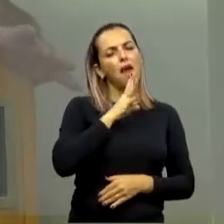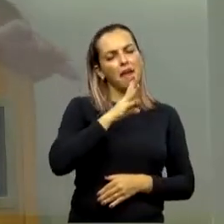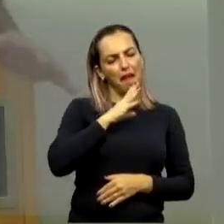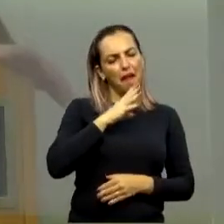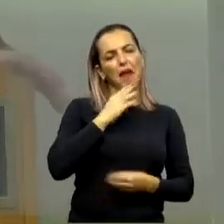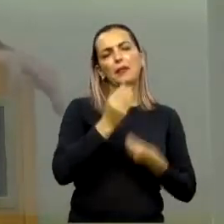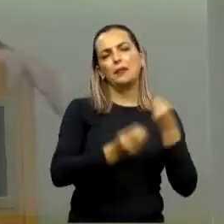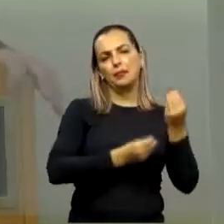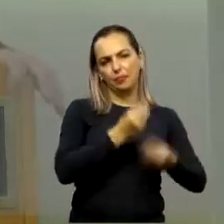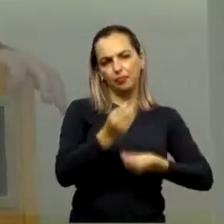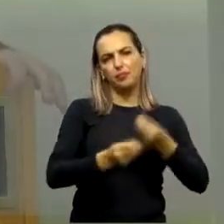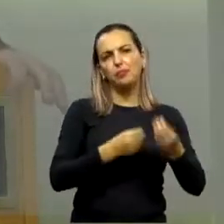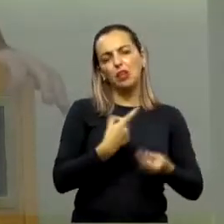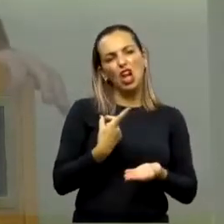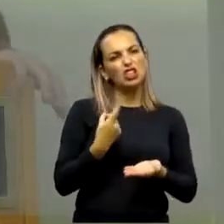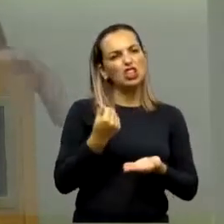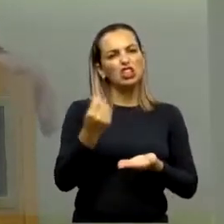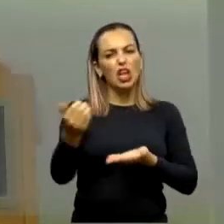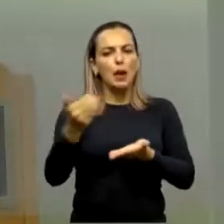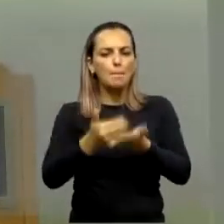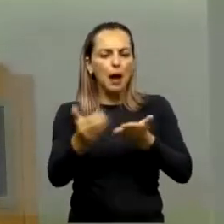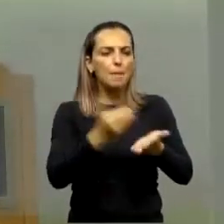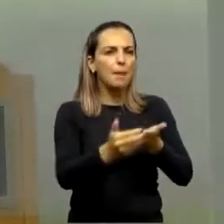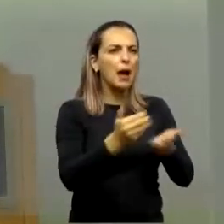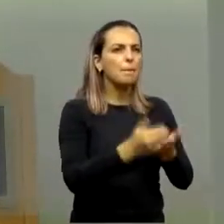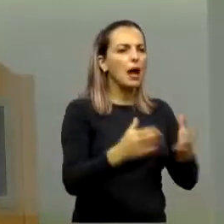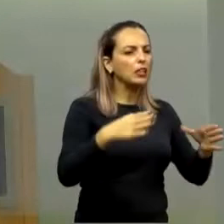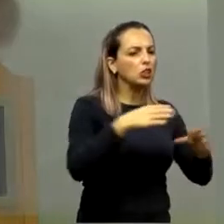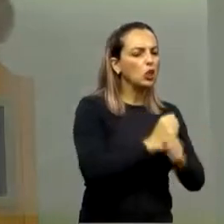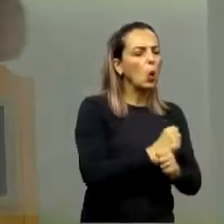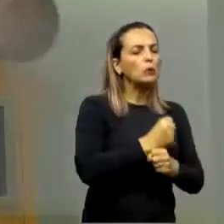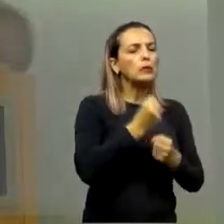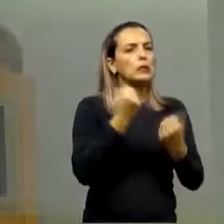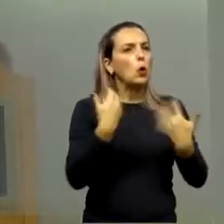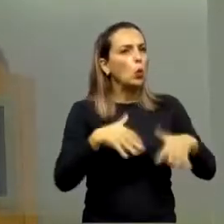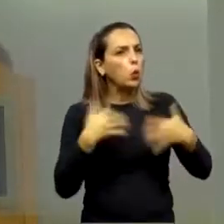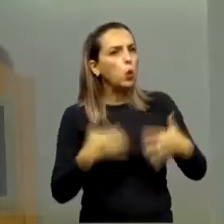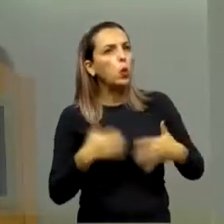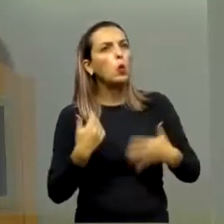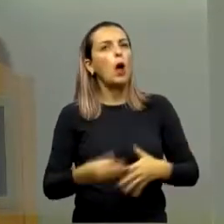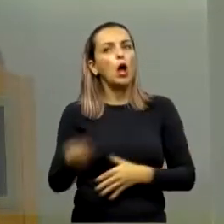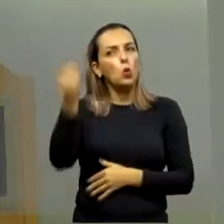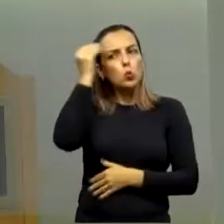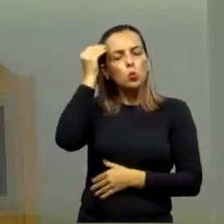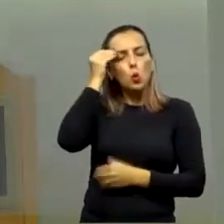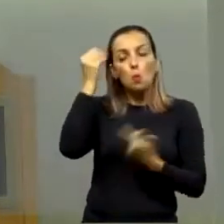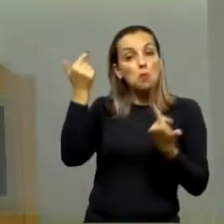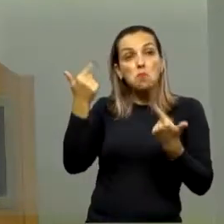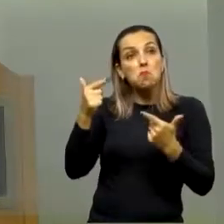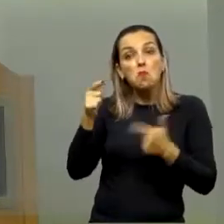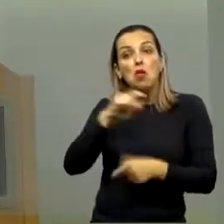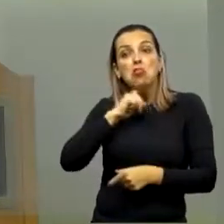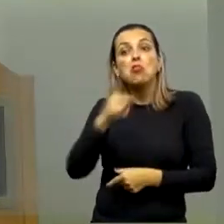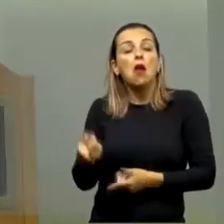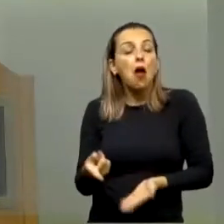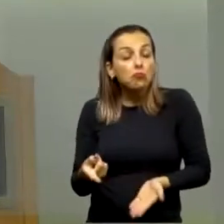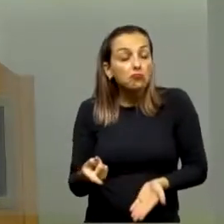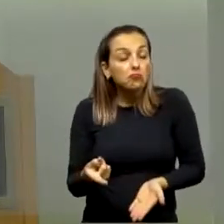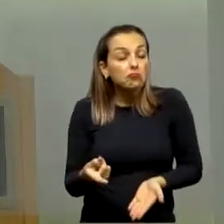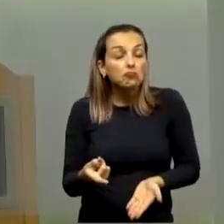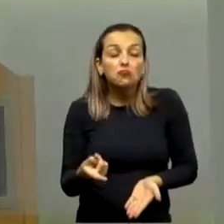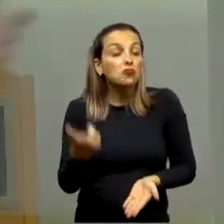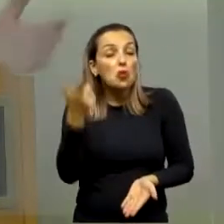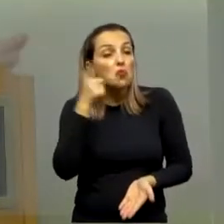essa receita tô você tira dinheiro fala que não serve fala que eu nunca fez as contas que nunca dá certo nunca tem ocupado a gente não consegue achar não é Vereador